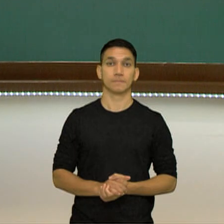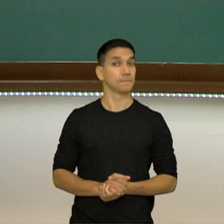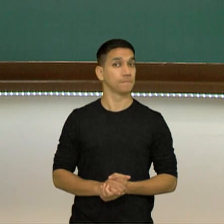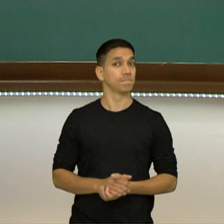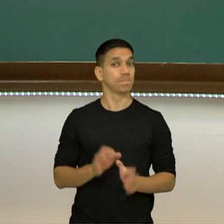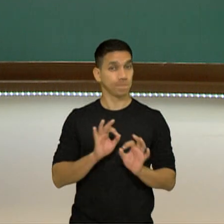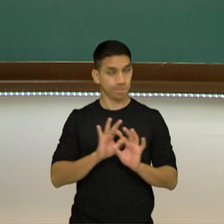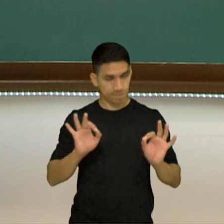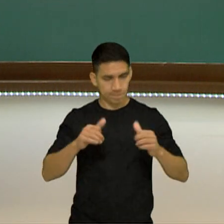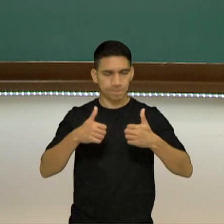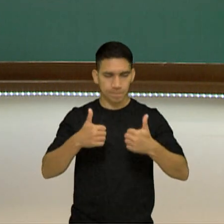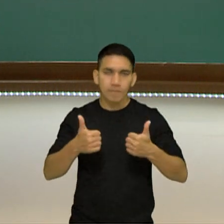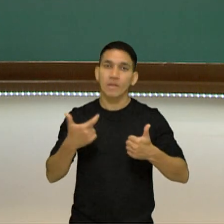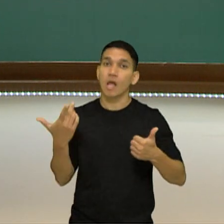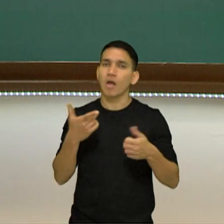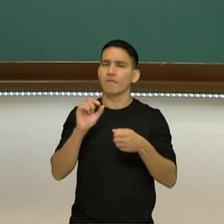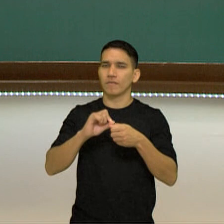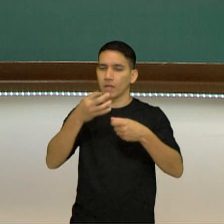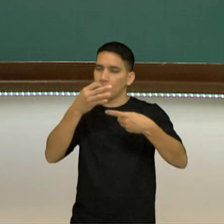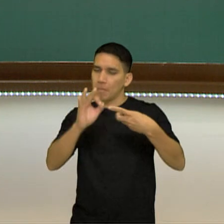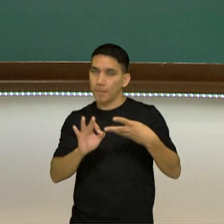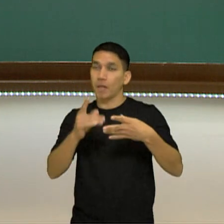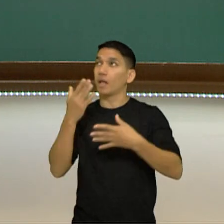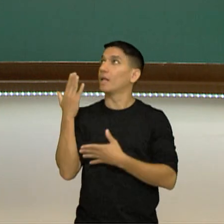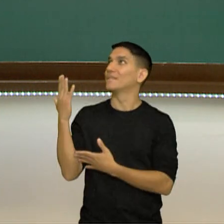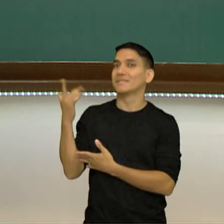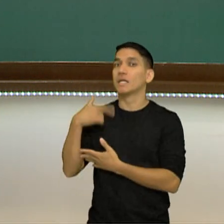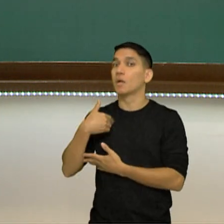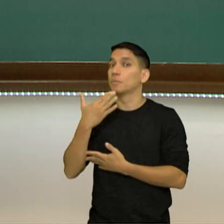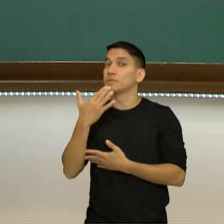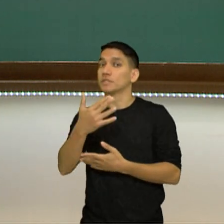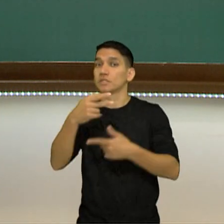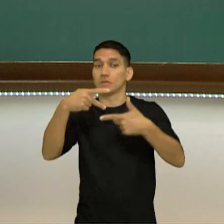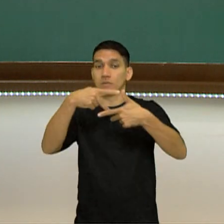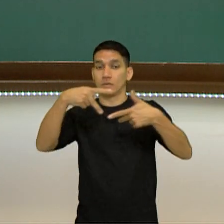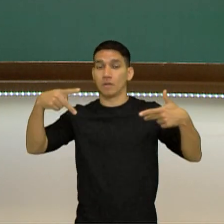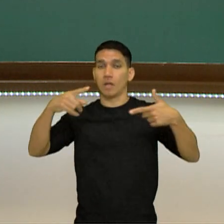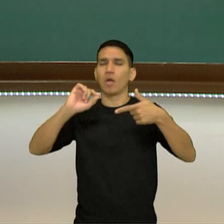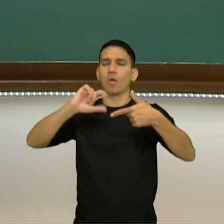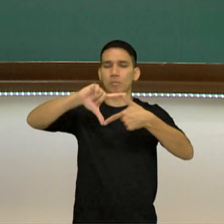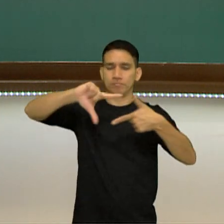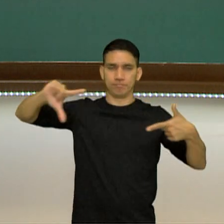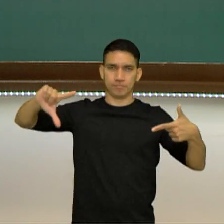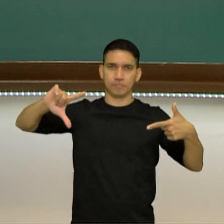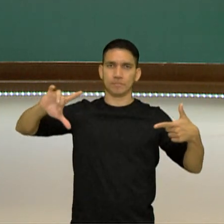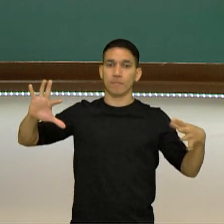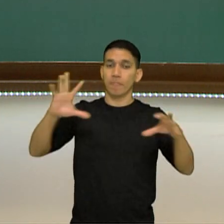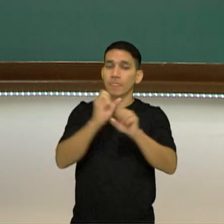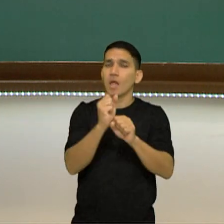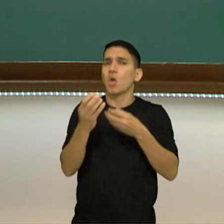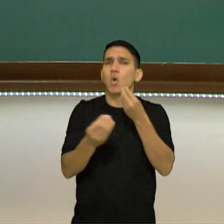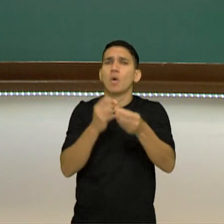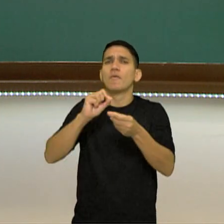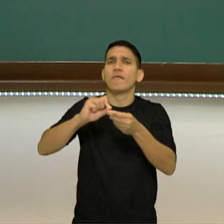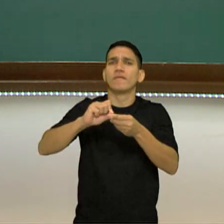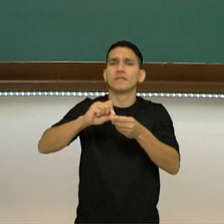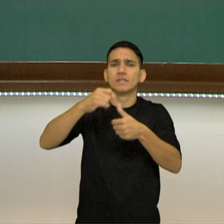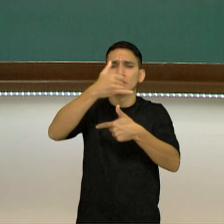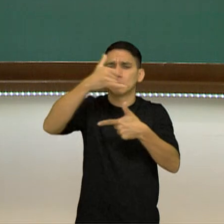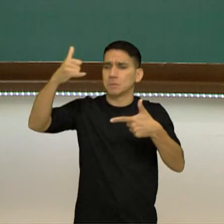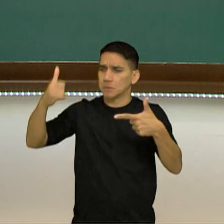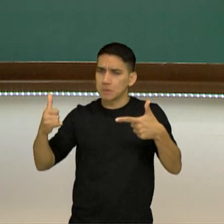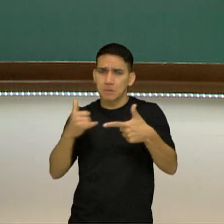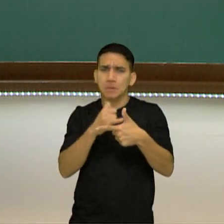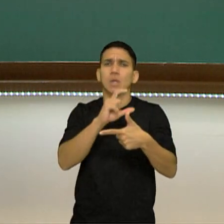muito bem gente tá nós vamos fazer a correção de exercícios eu quero perímetro dessa figura é e como é que eu vou fazer o perímetro dessa